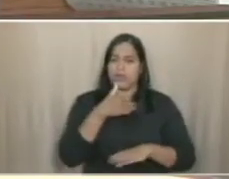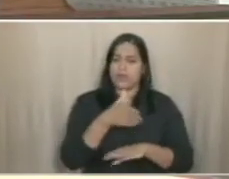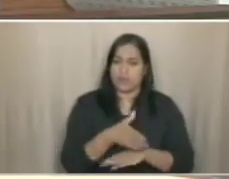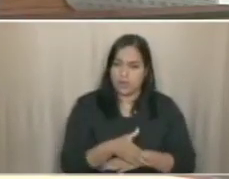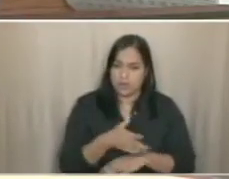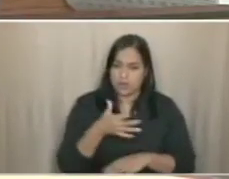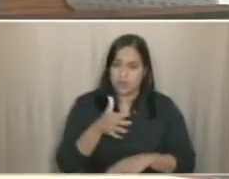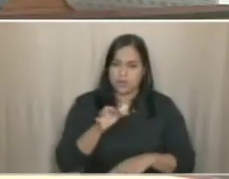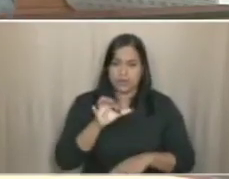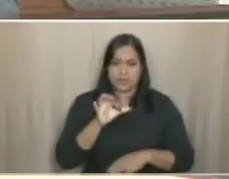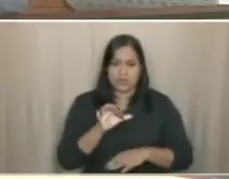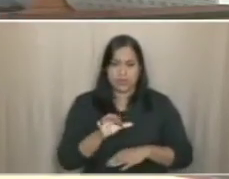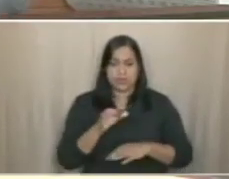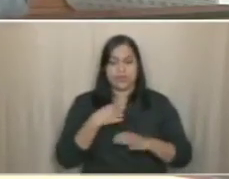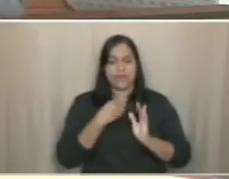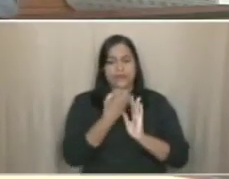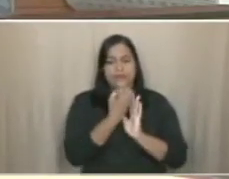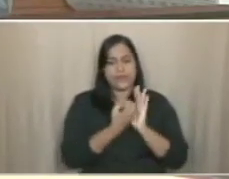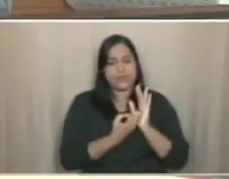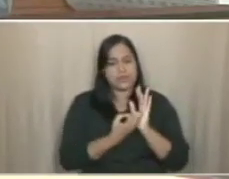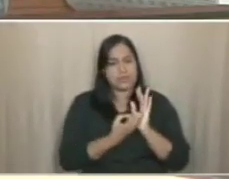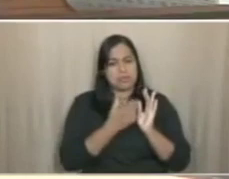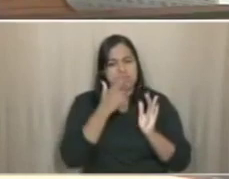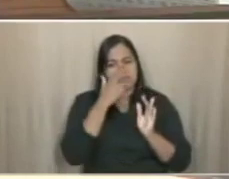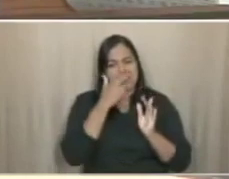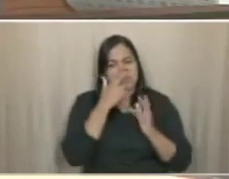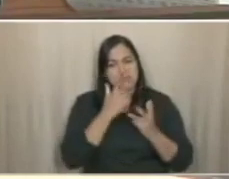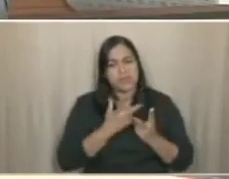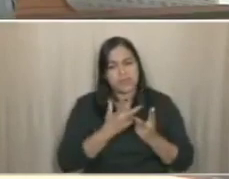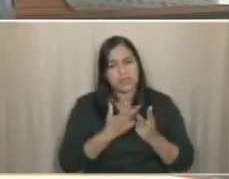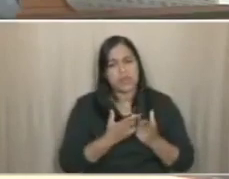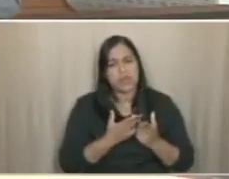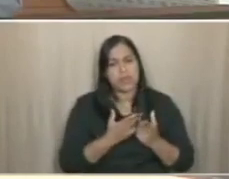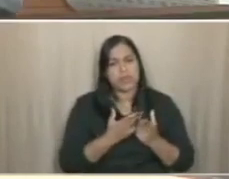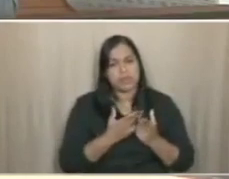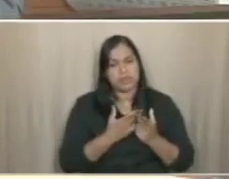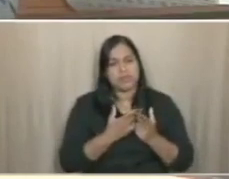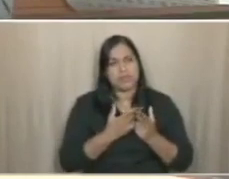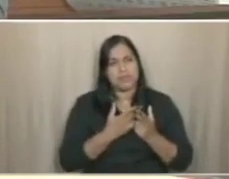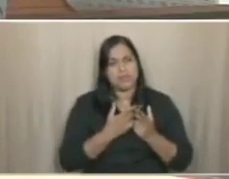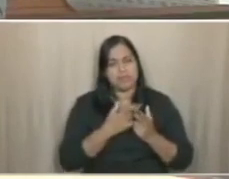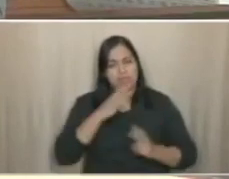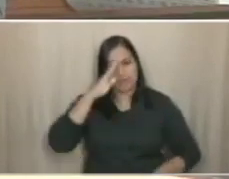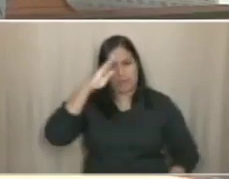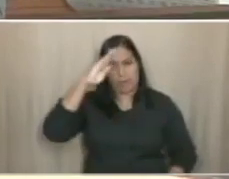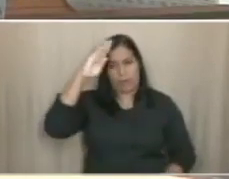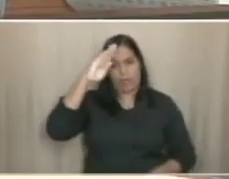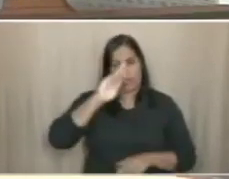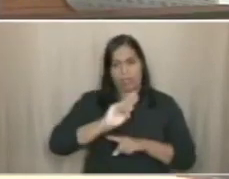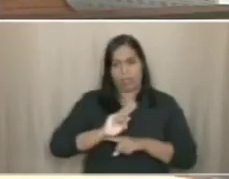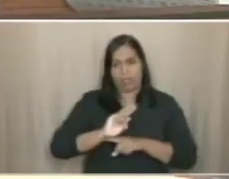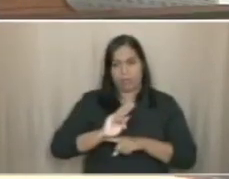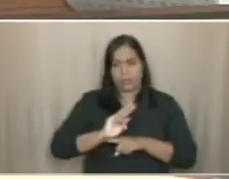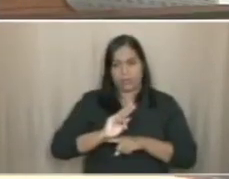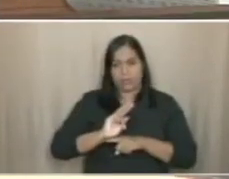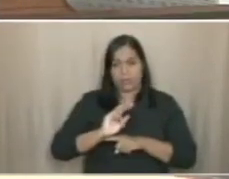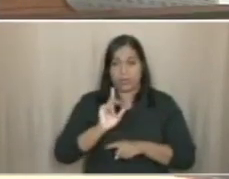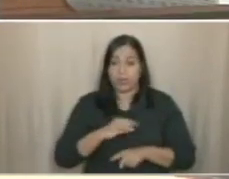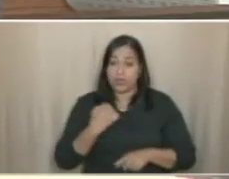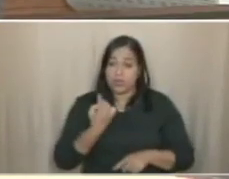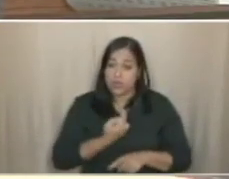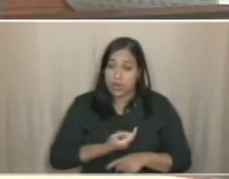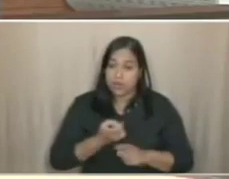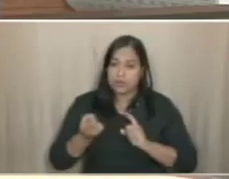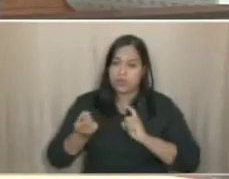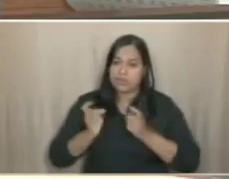leva Ofício mas continua da mesma forma aí vem a situação da guarda municipal a gente nós